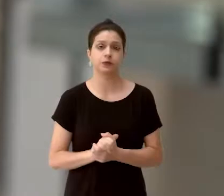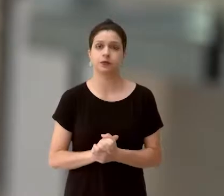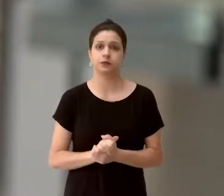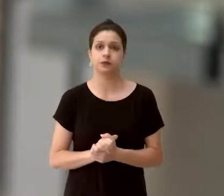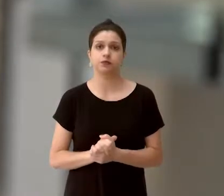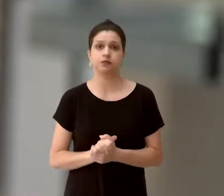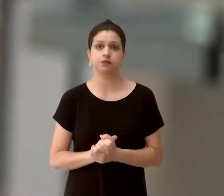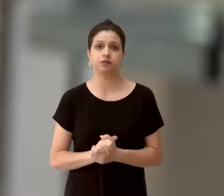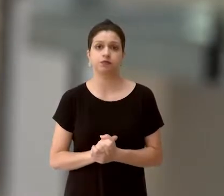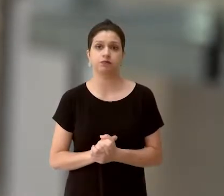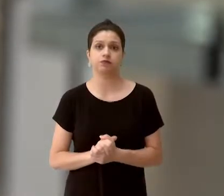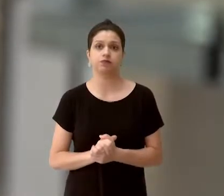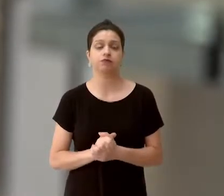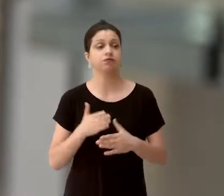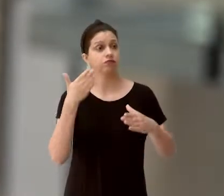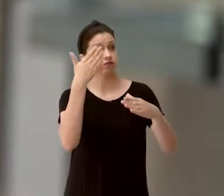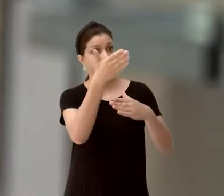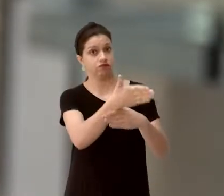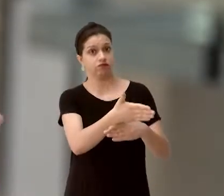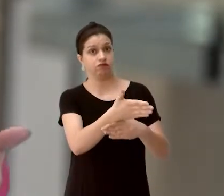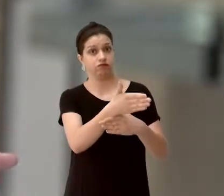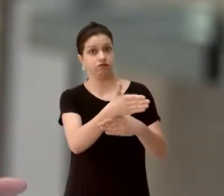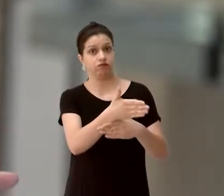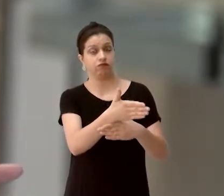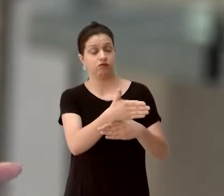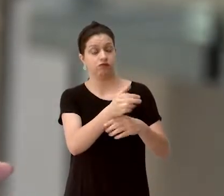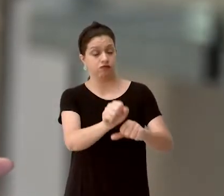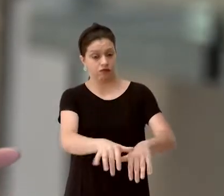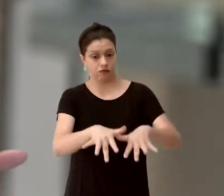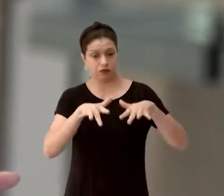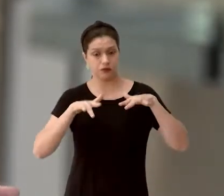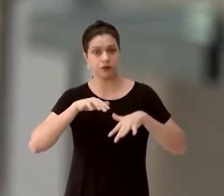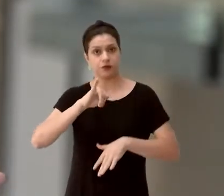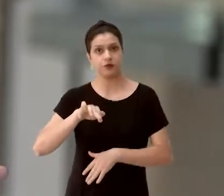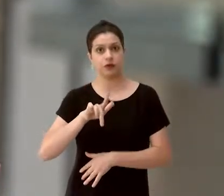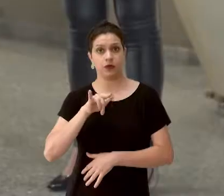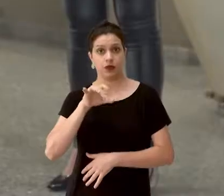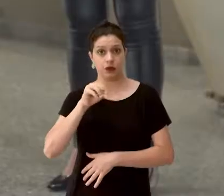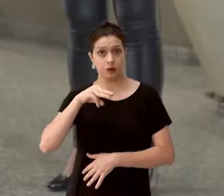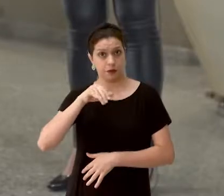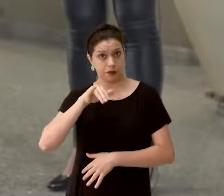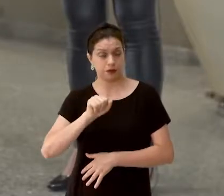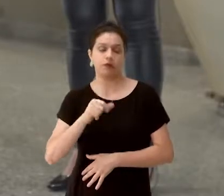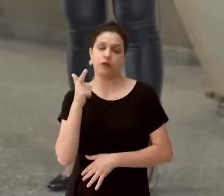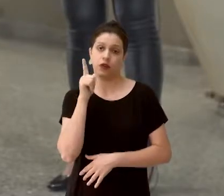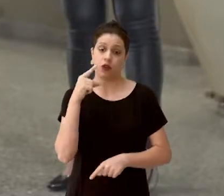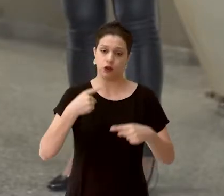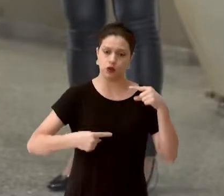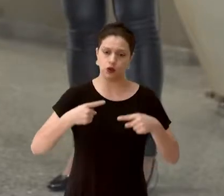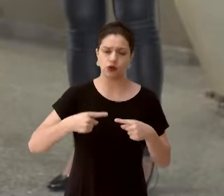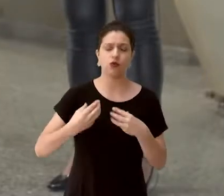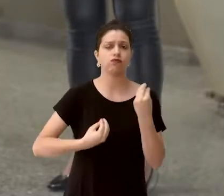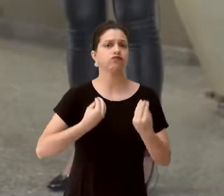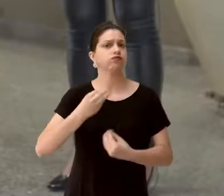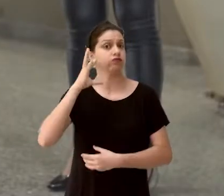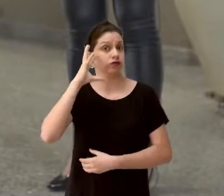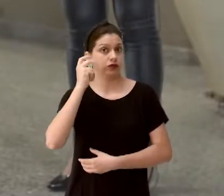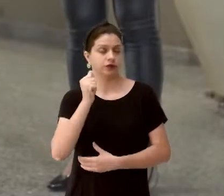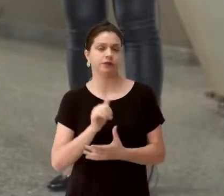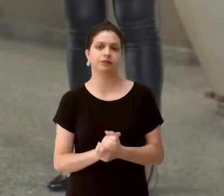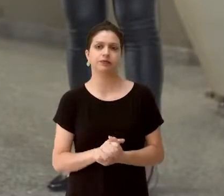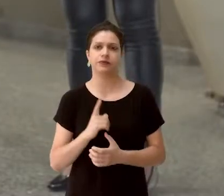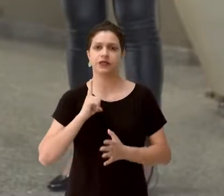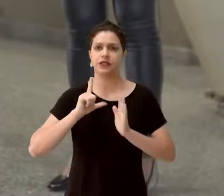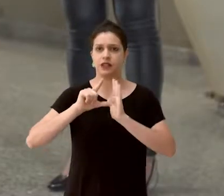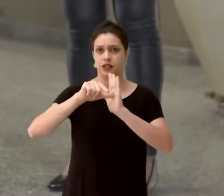Júlio Maia para discussão e apontamentos de soluções. O atraso no repasse de cestas